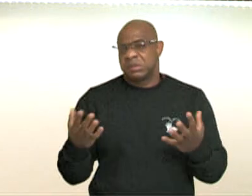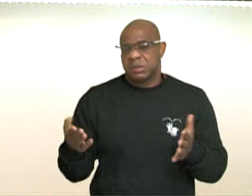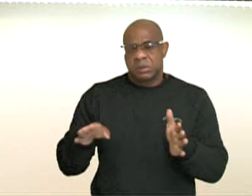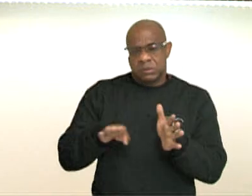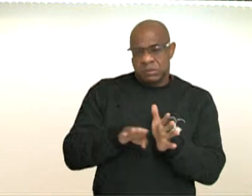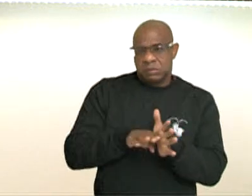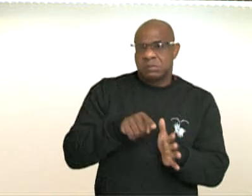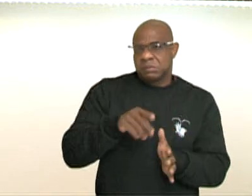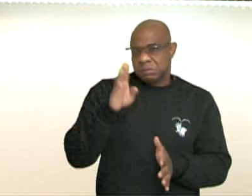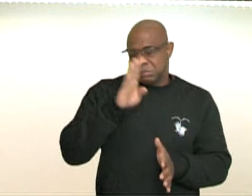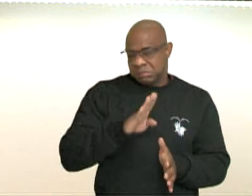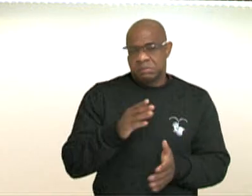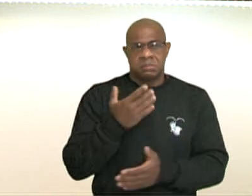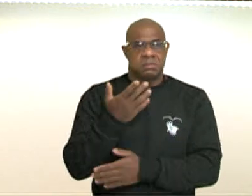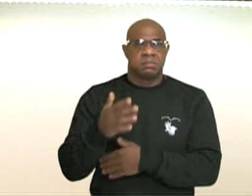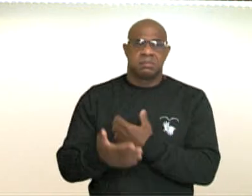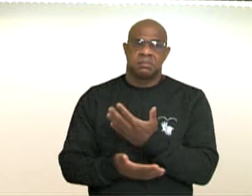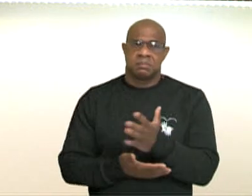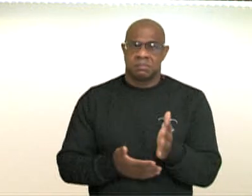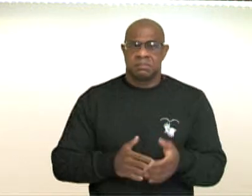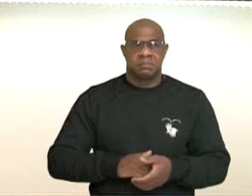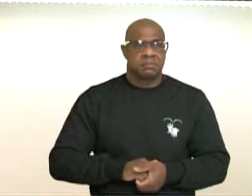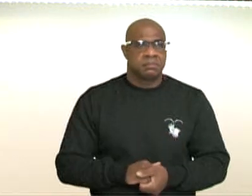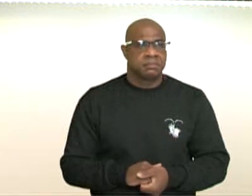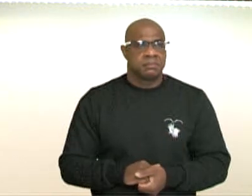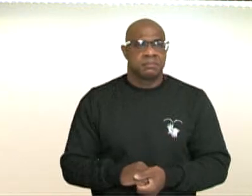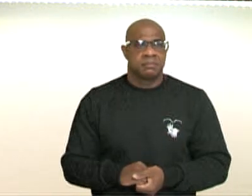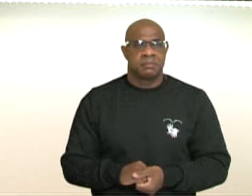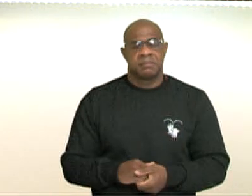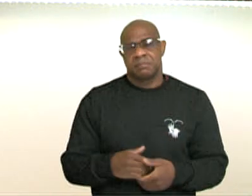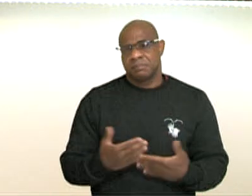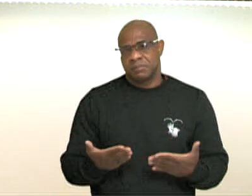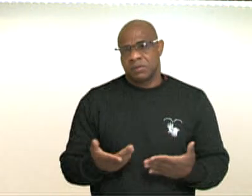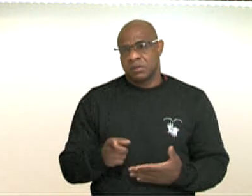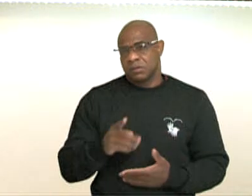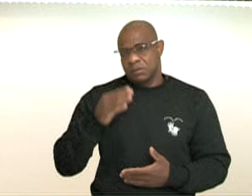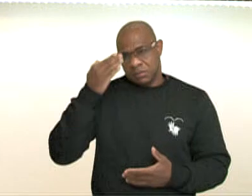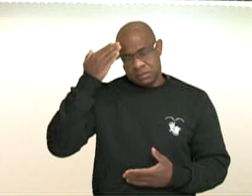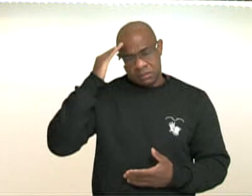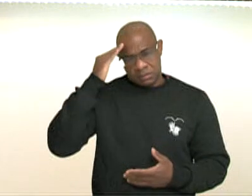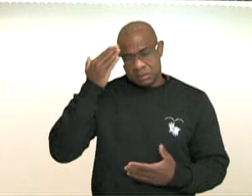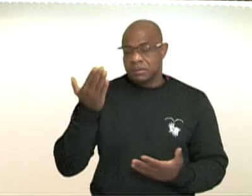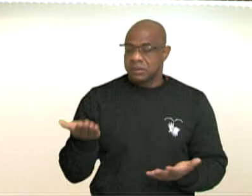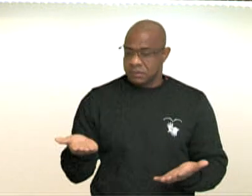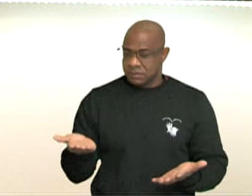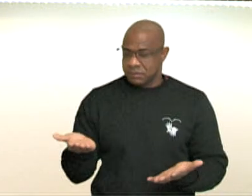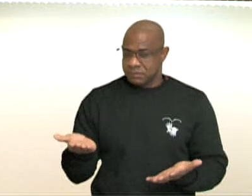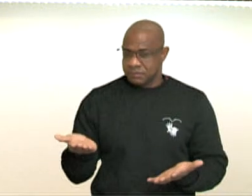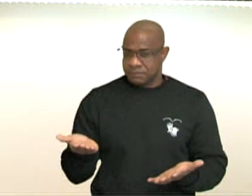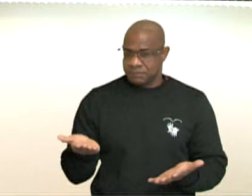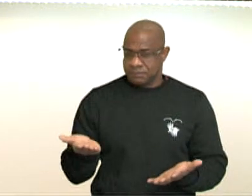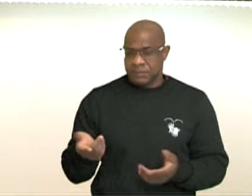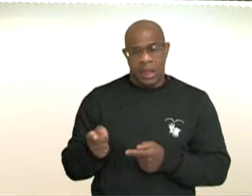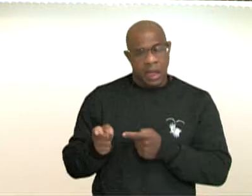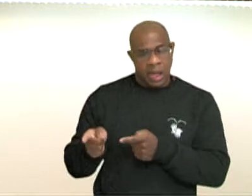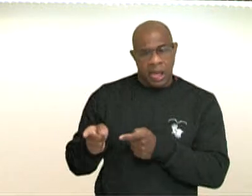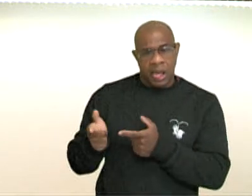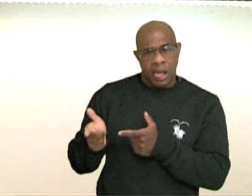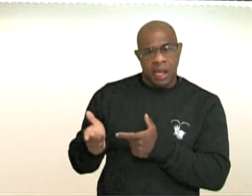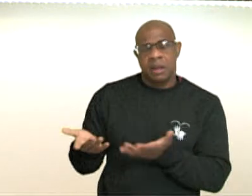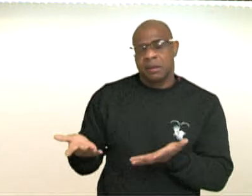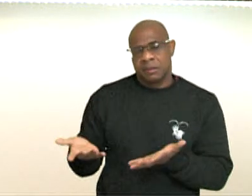a natureza brasileira. Muito obrigado, eles agradecem, né? Vocês entenderam a ironia, né? E, apesar